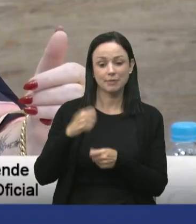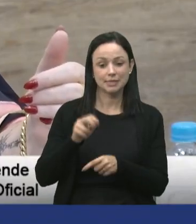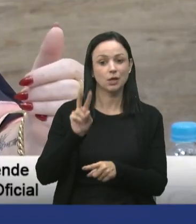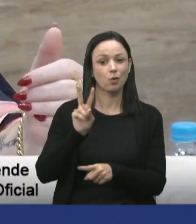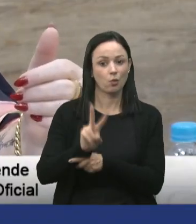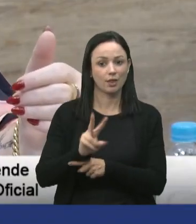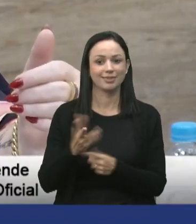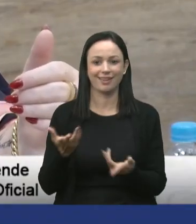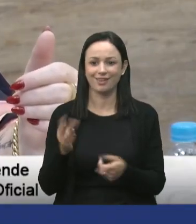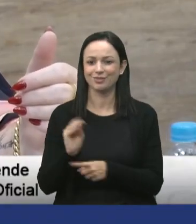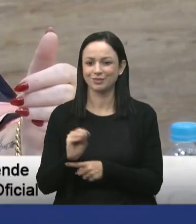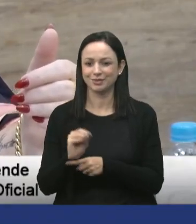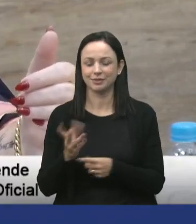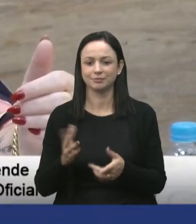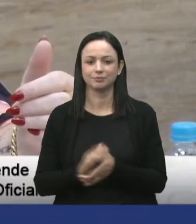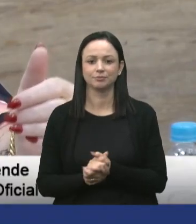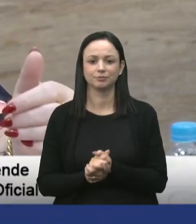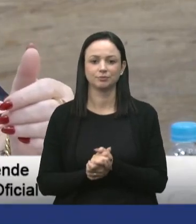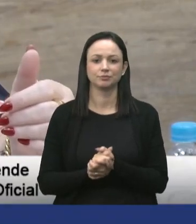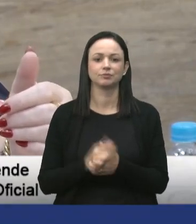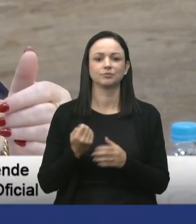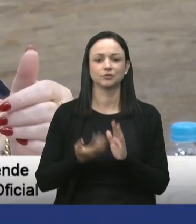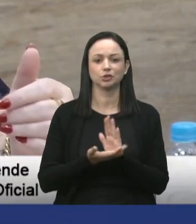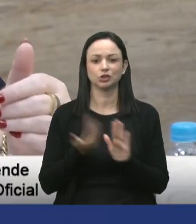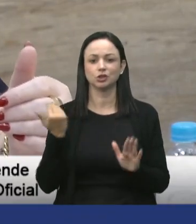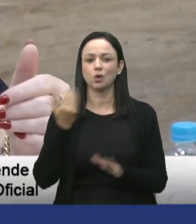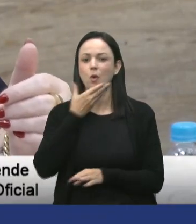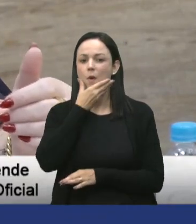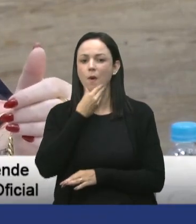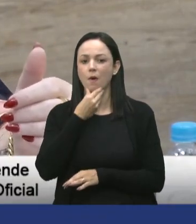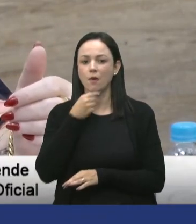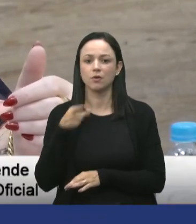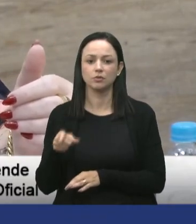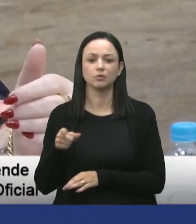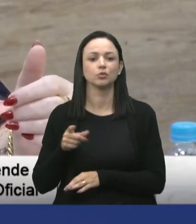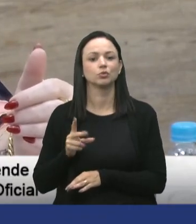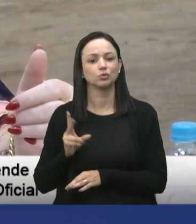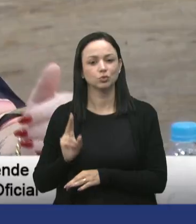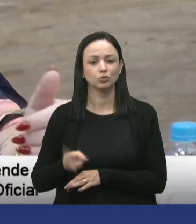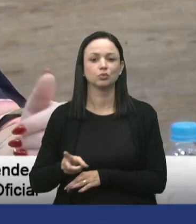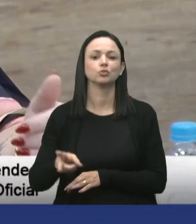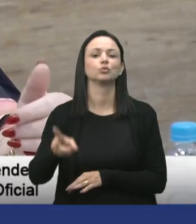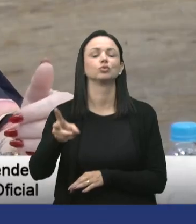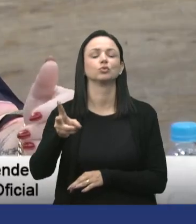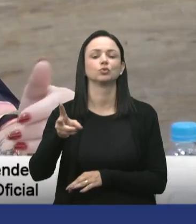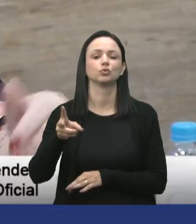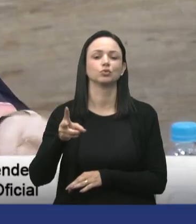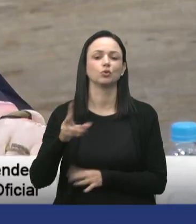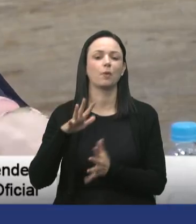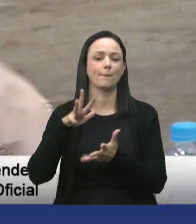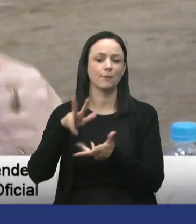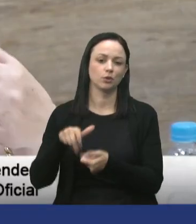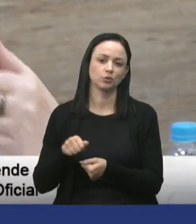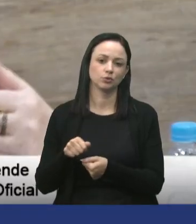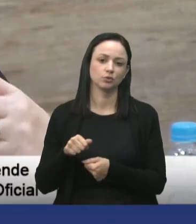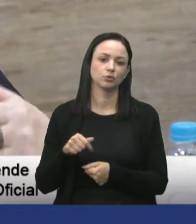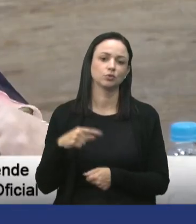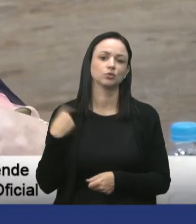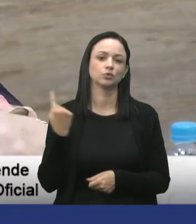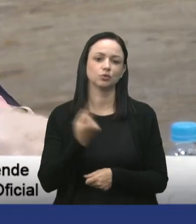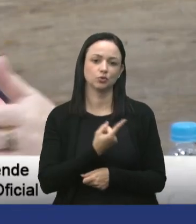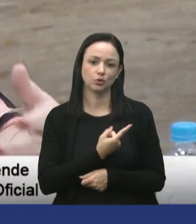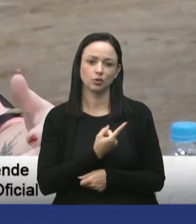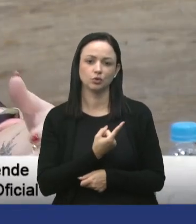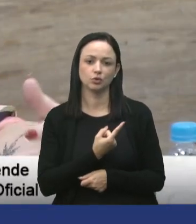E a gente precisaria tirar os homens dessa função, para que eles continuassem tocando, né, o mundo, e nós